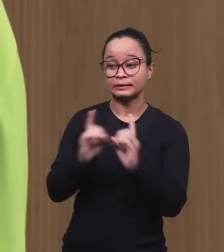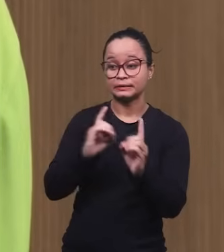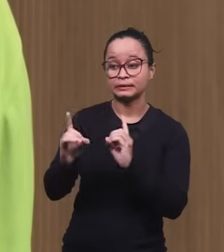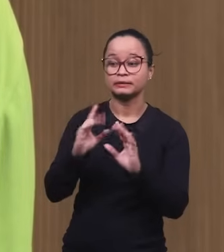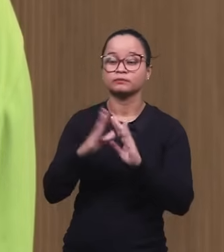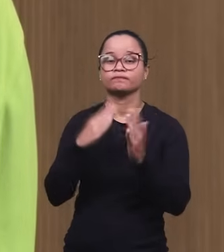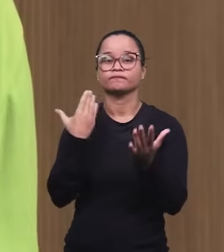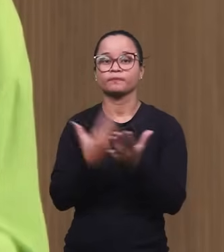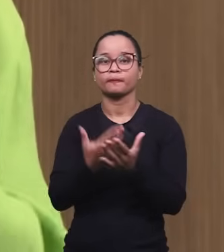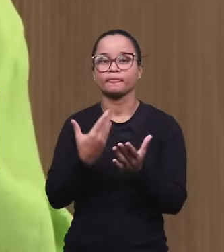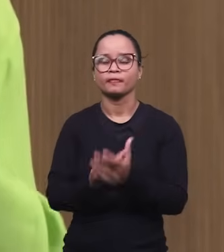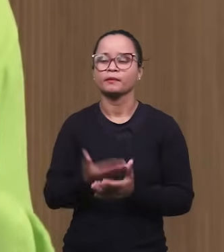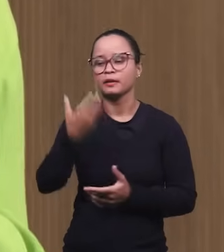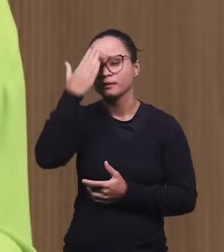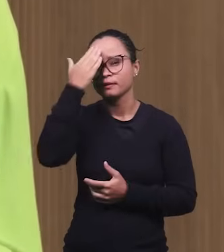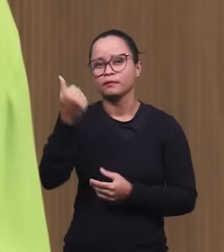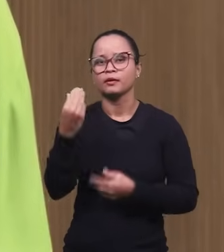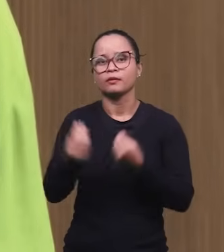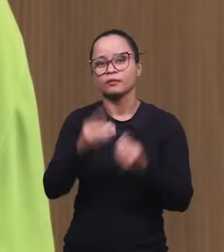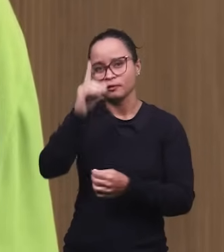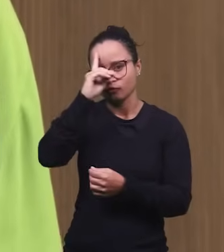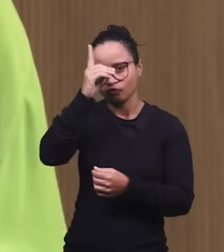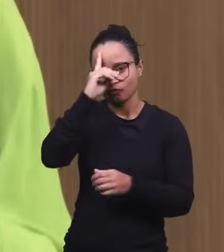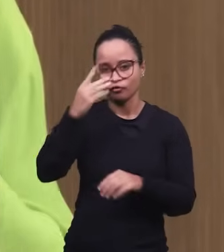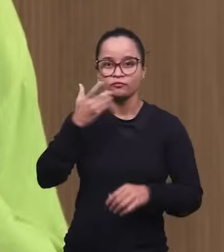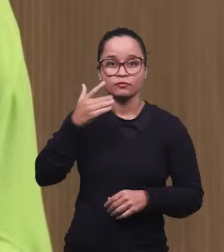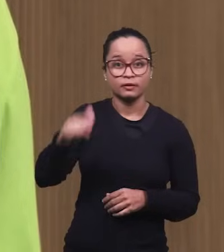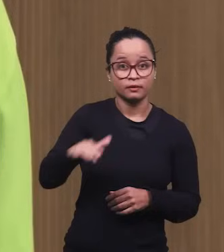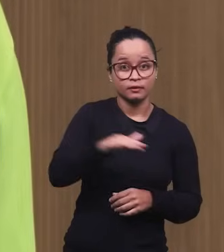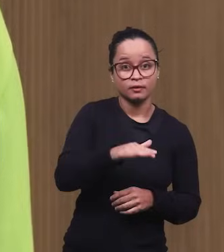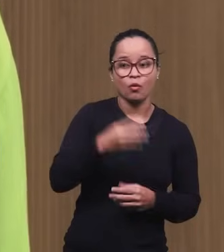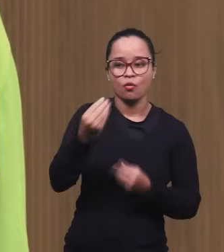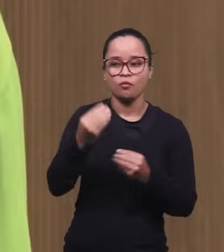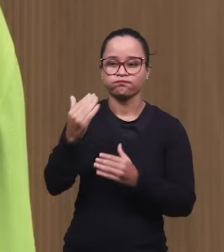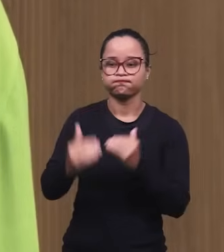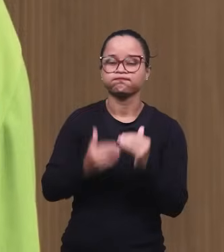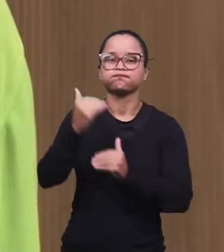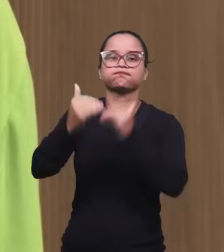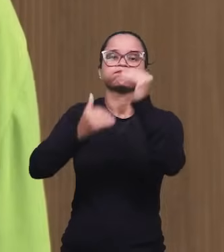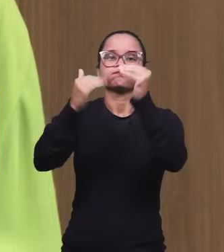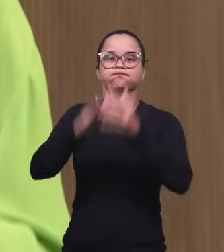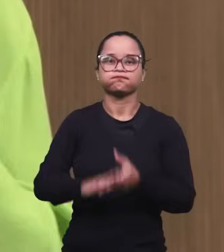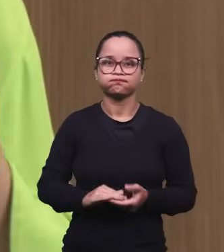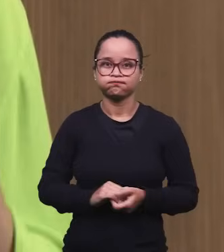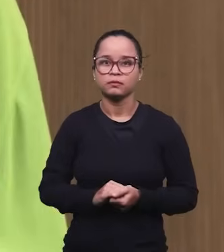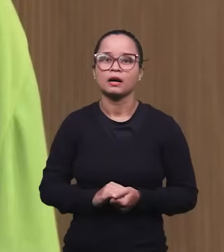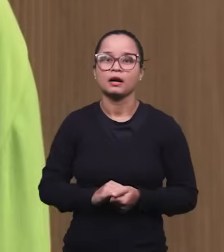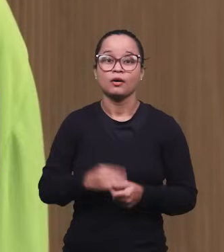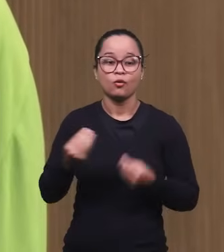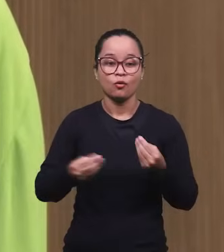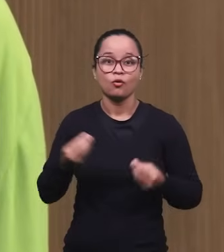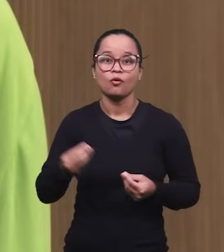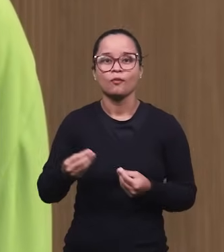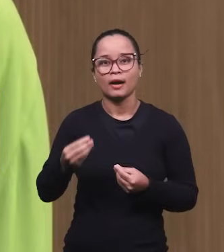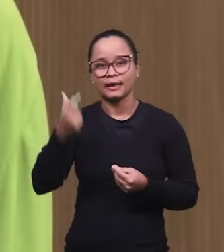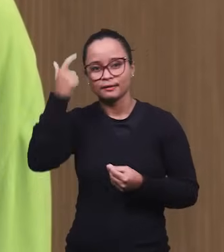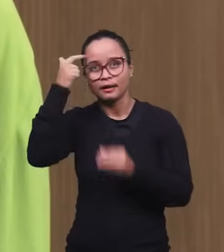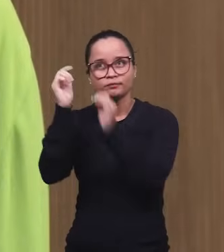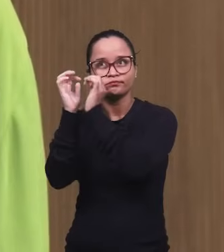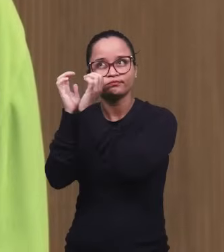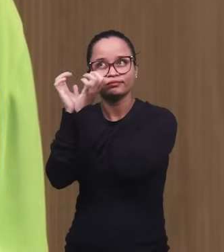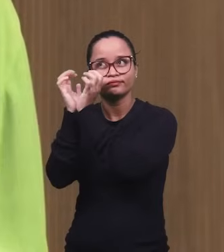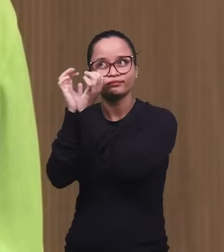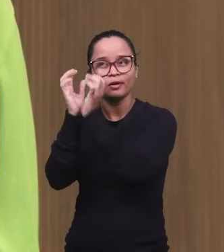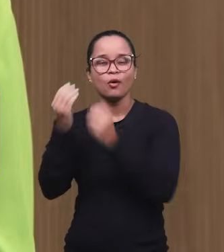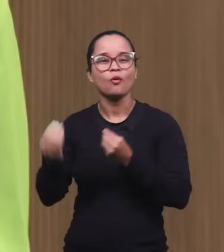aberto com a escola, para poder saber como está o dia a dia da criança, como a criança está se desenvolvendo, como está o emocional dessa